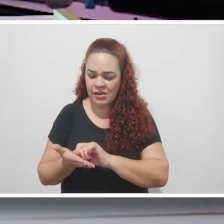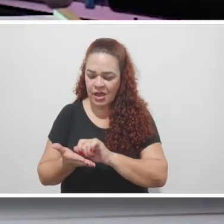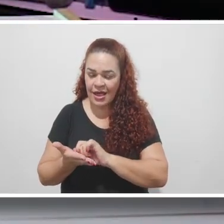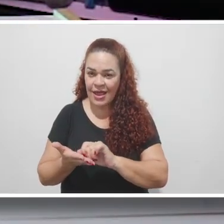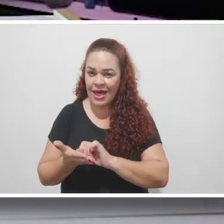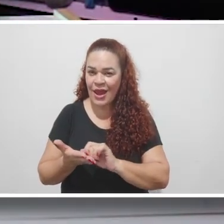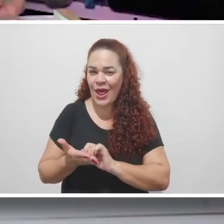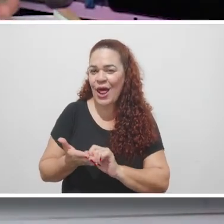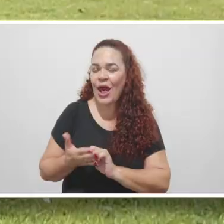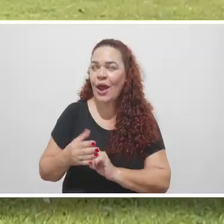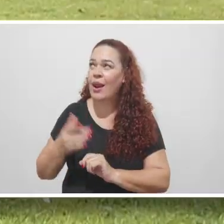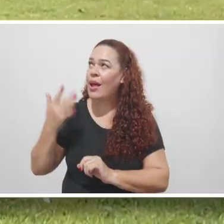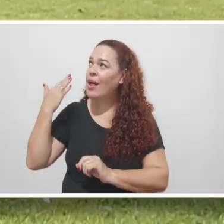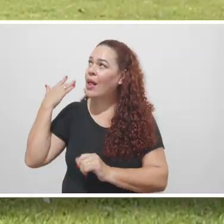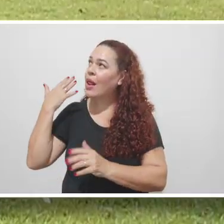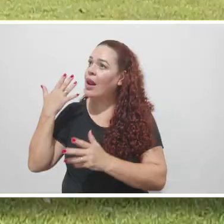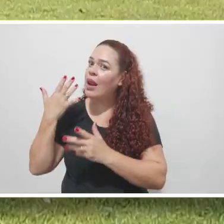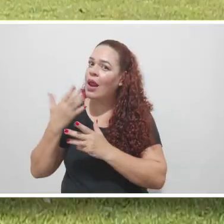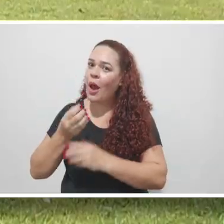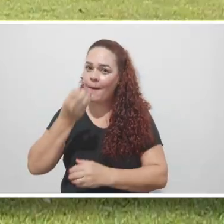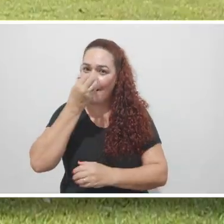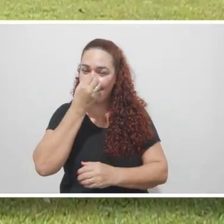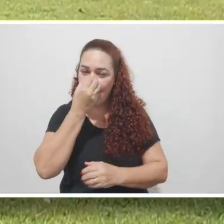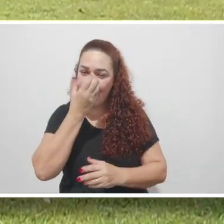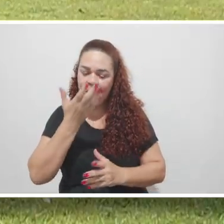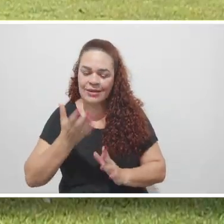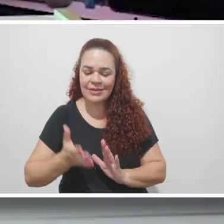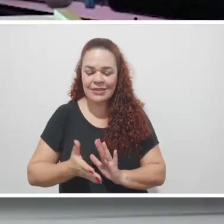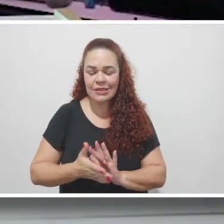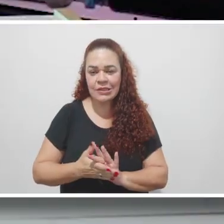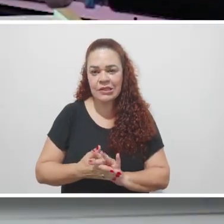Preparados? Era uma vez uma palhaça.